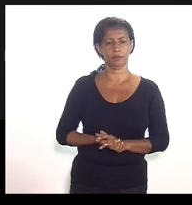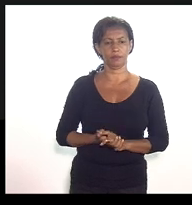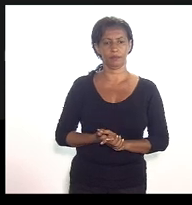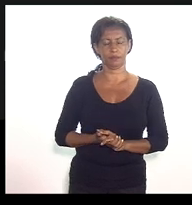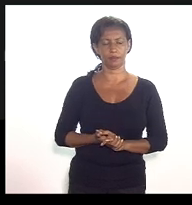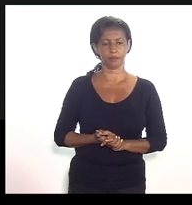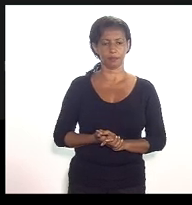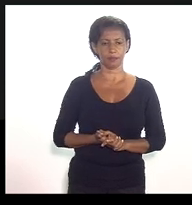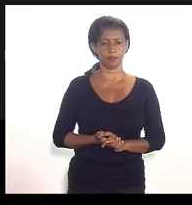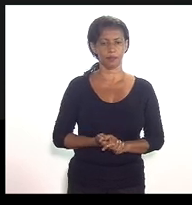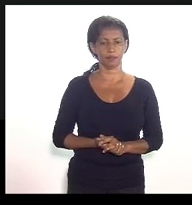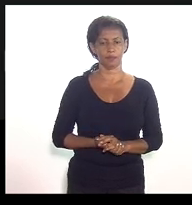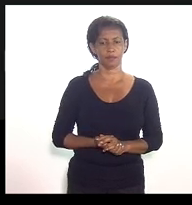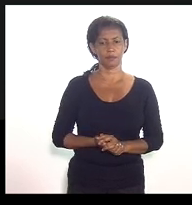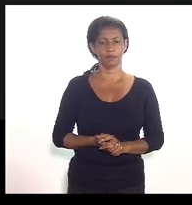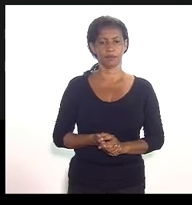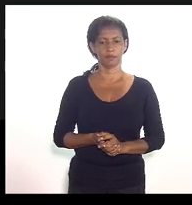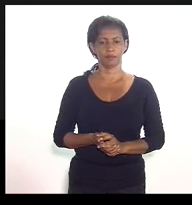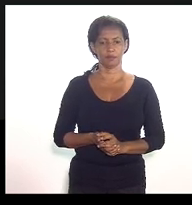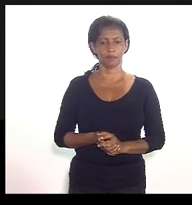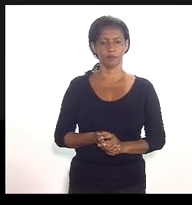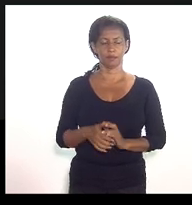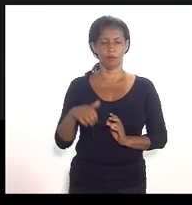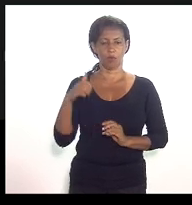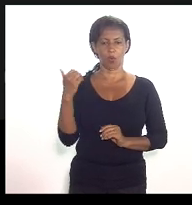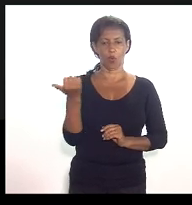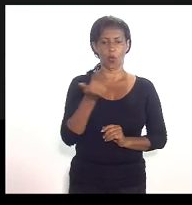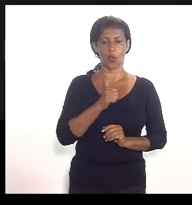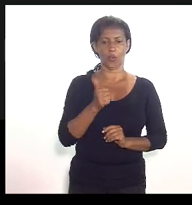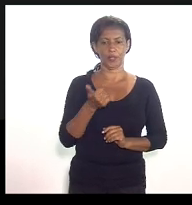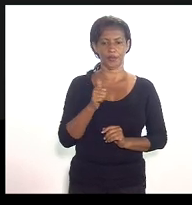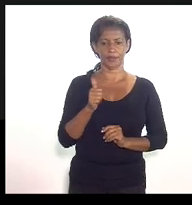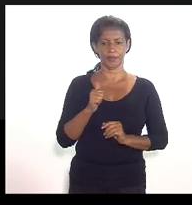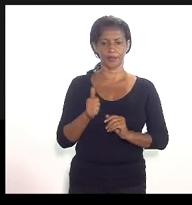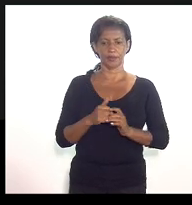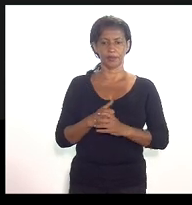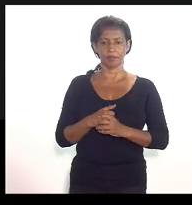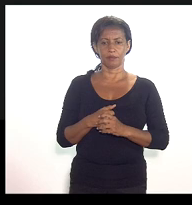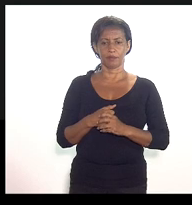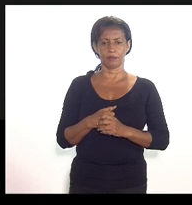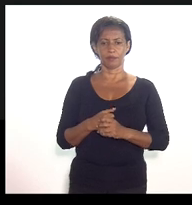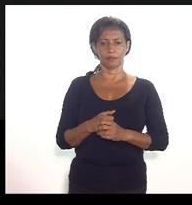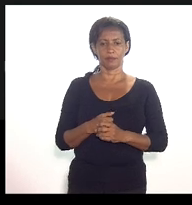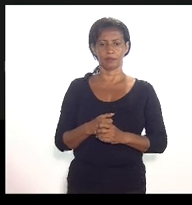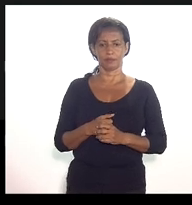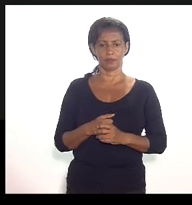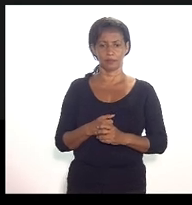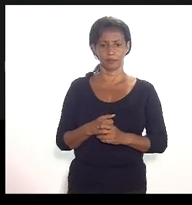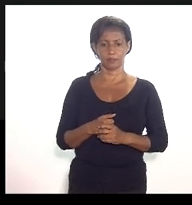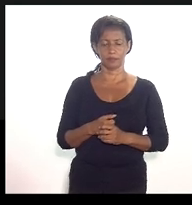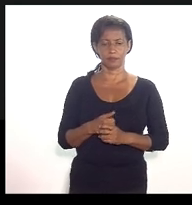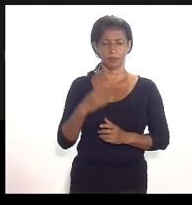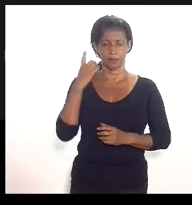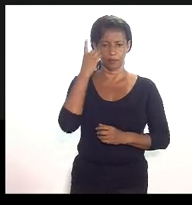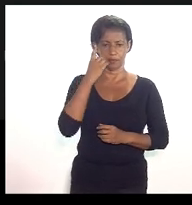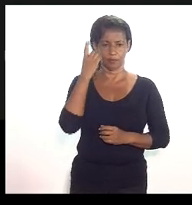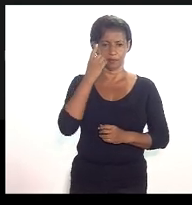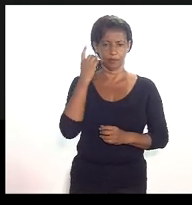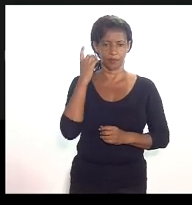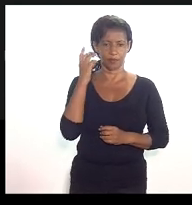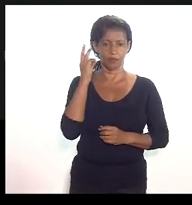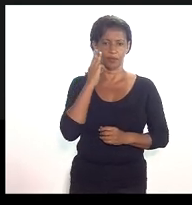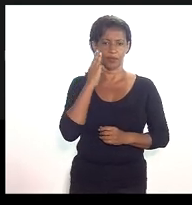Conforme a sugestão do deputado Luiz Paulo. 11. Sublegenda, enfim. Acho que está bom assim, não está, deputado Valdec? Consegue ouvir.